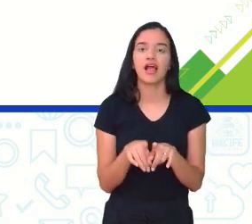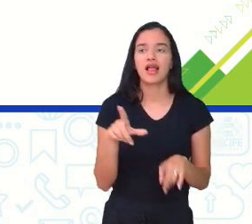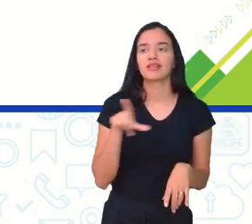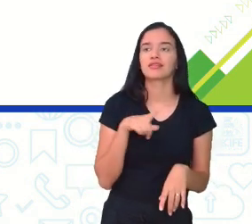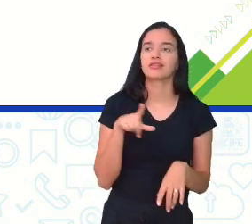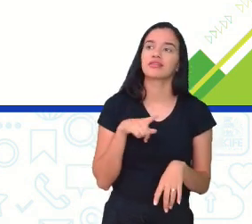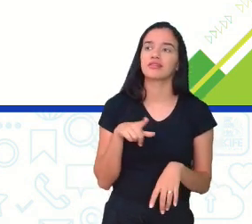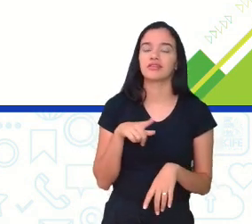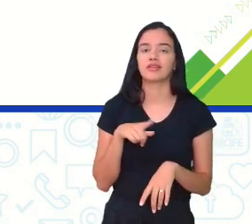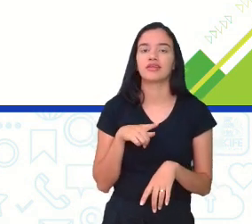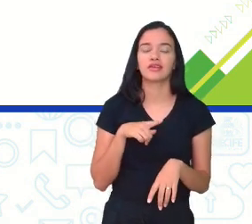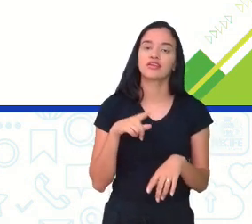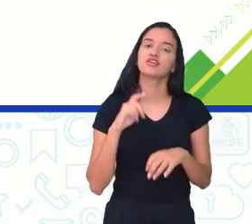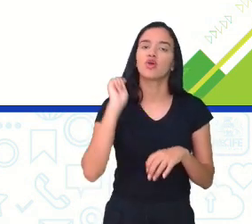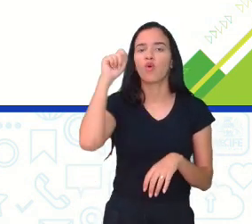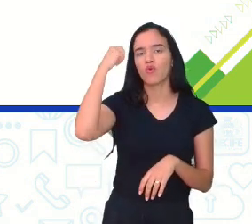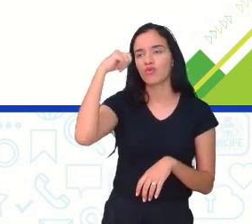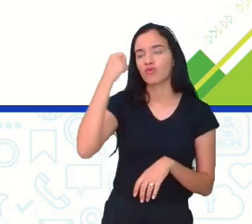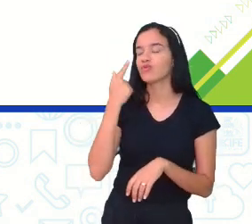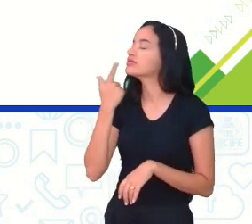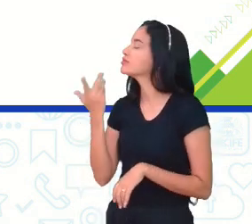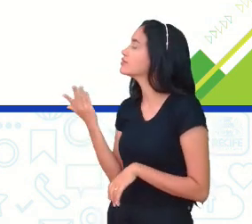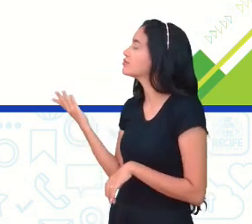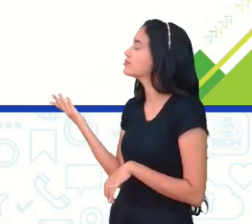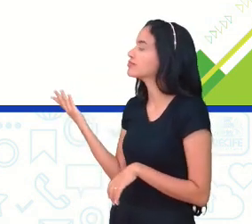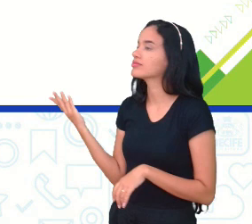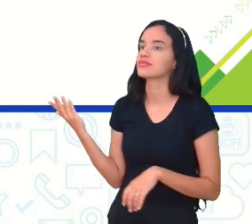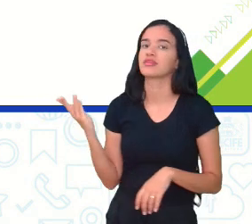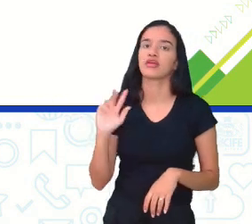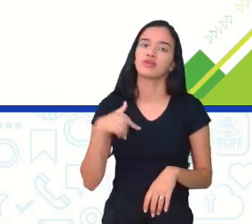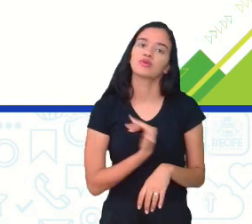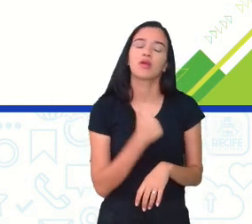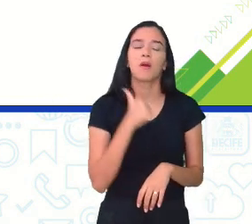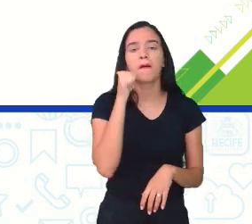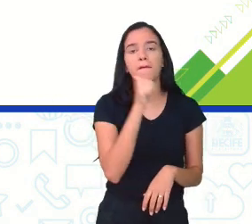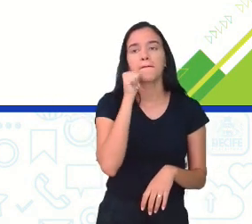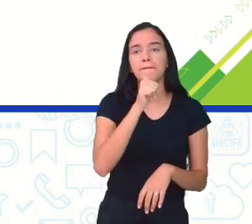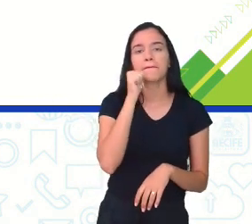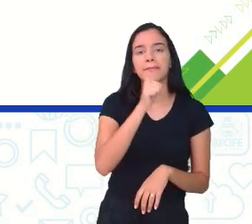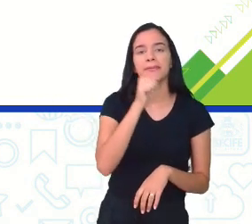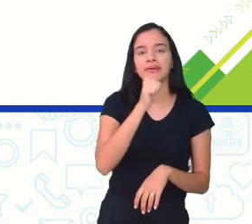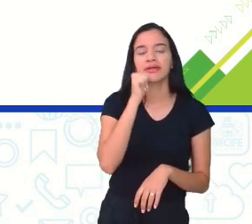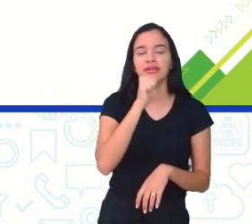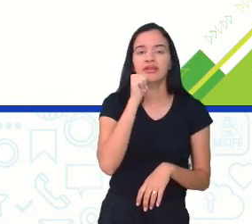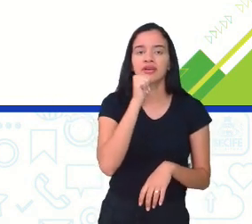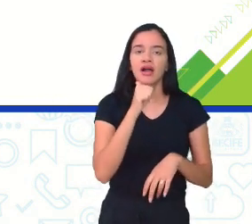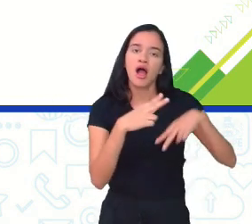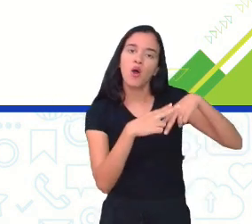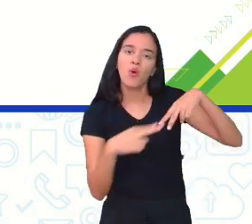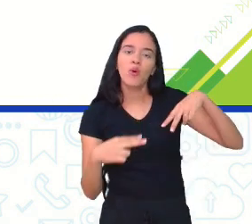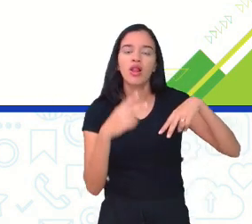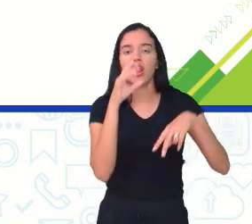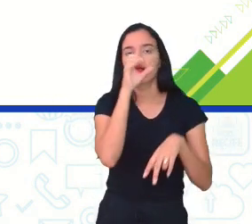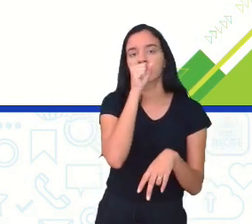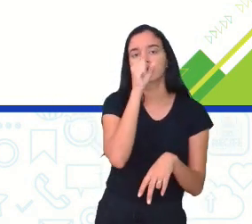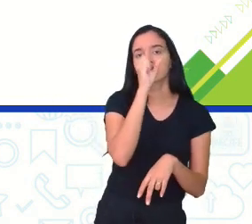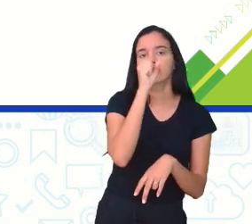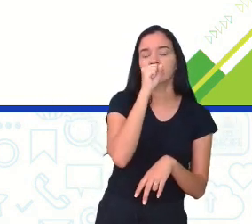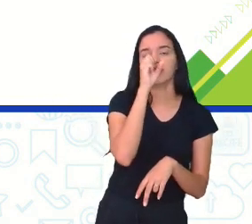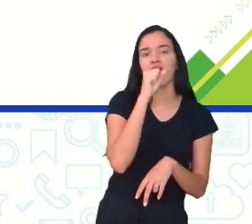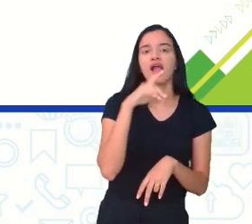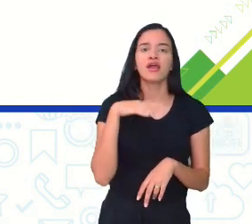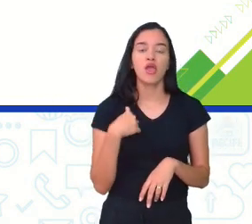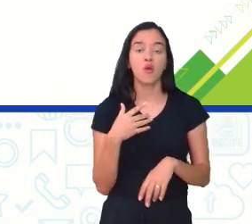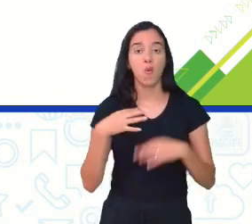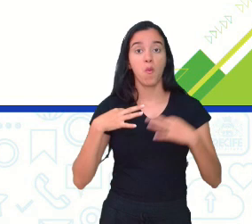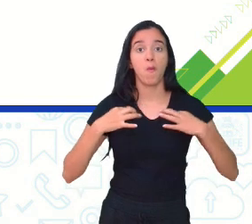um vídeo, vou até fazer a descrição para usar como exemplo. Nós temos uma menina que está aí de leg laranja e uma blusa